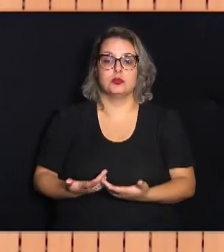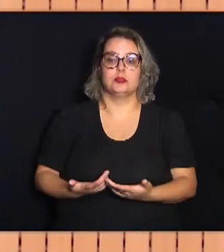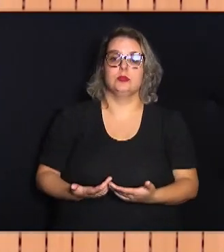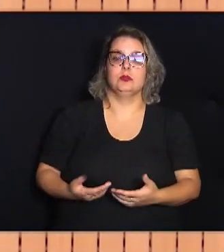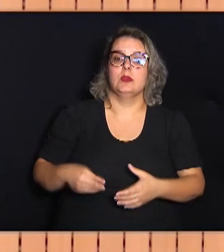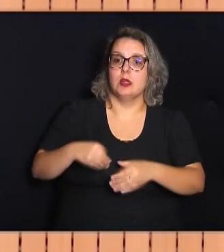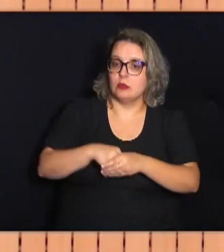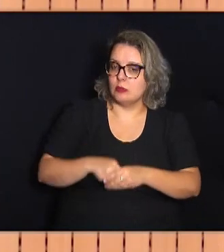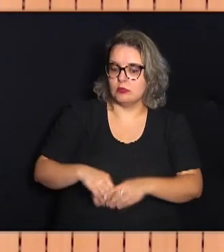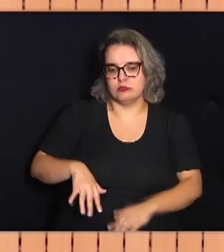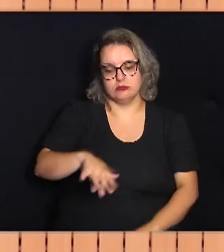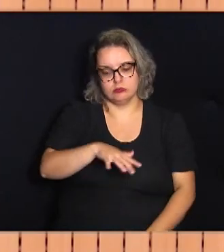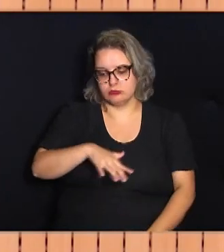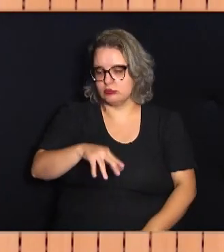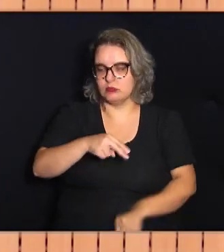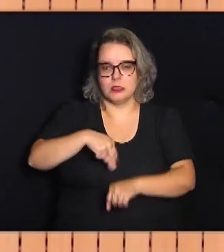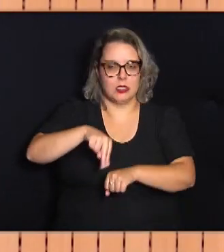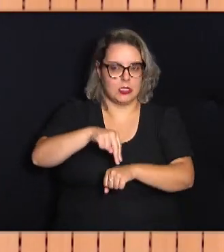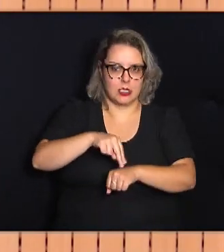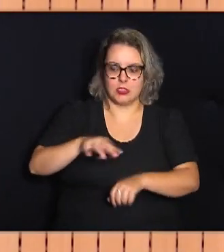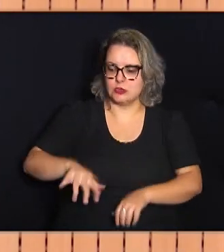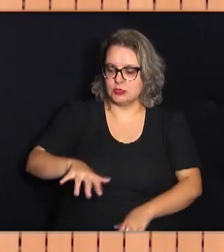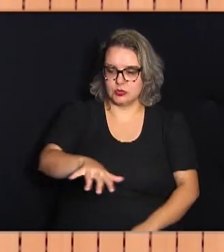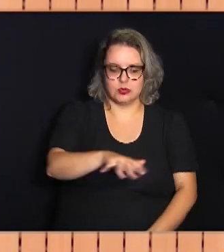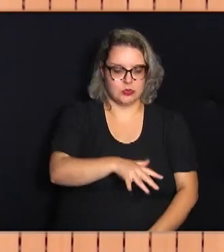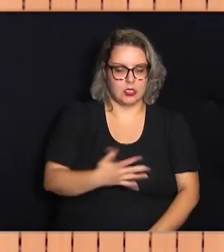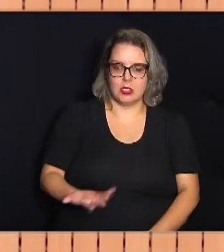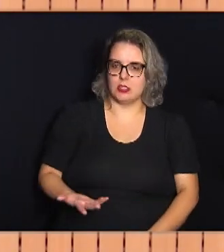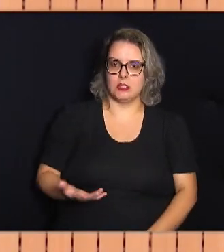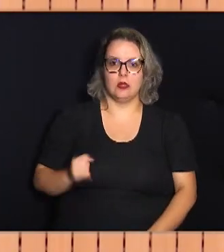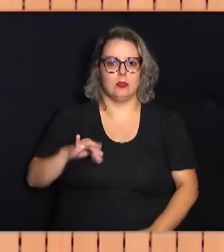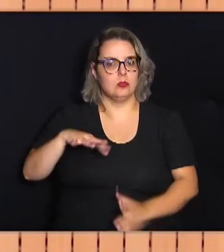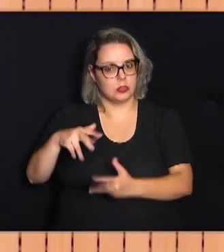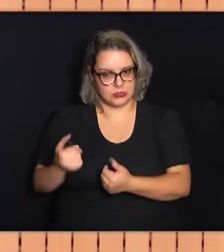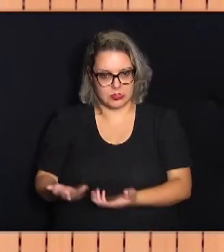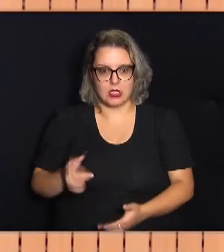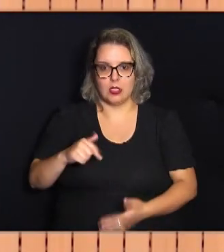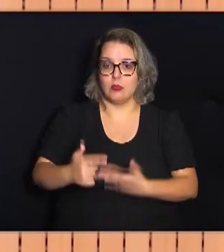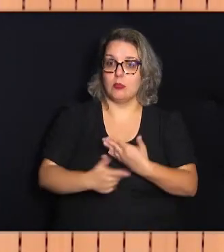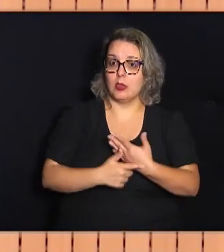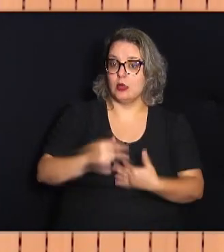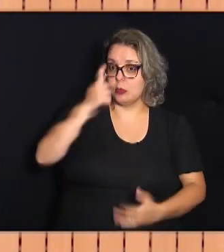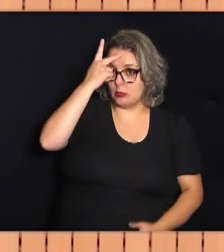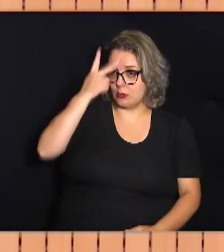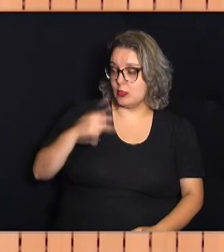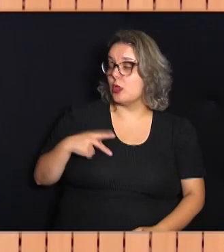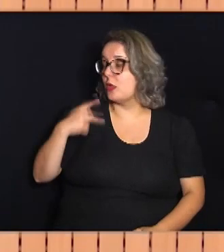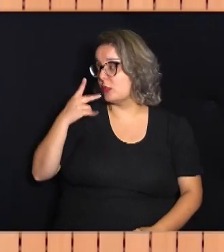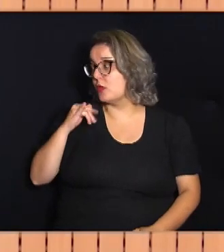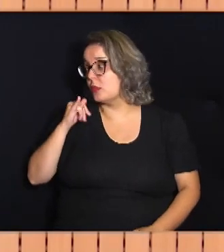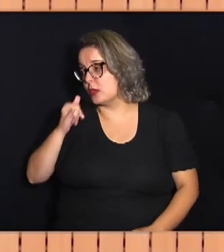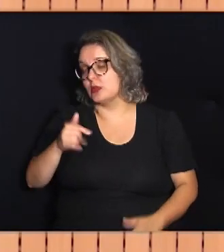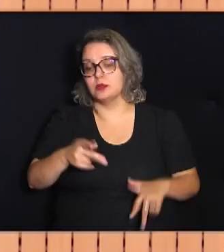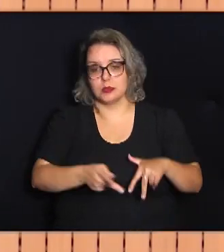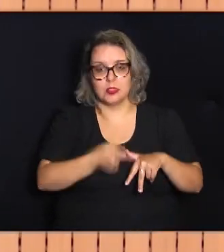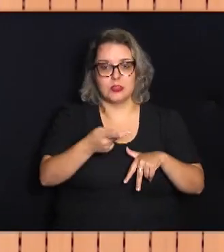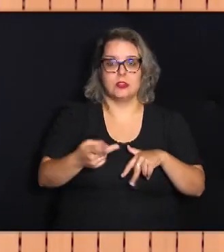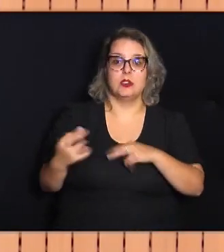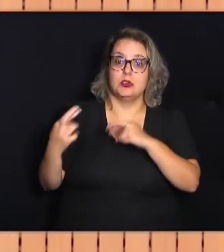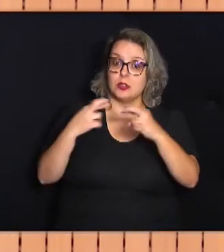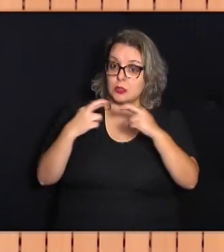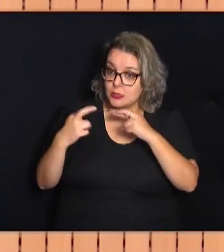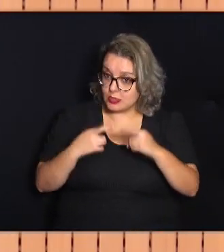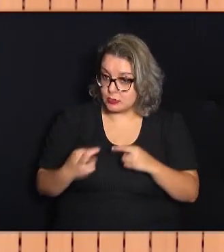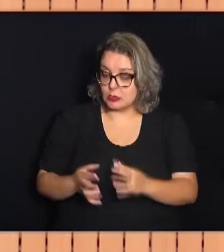em nível regional, nacional. É um papel, como o próprio vereador disse em seu discurso, de